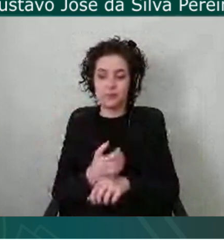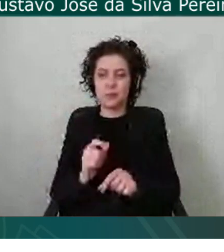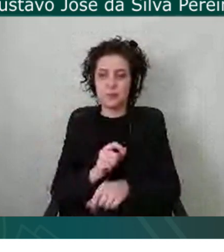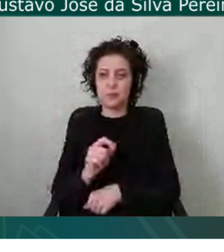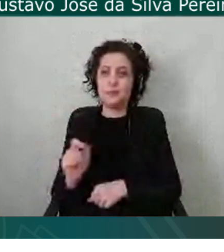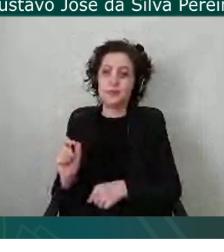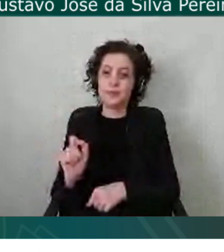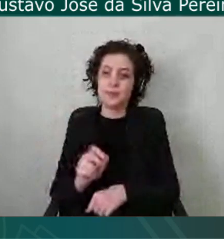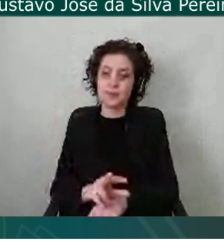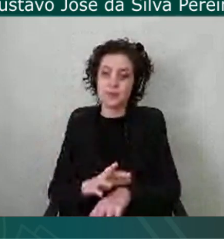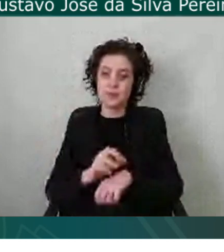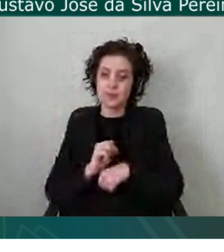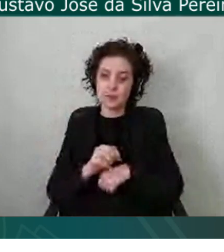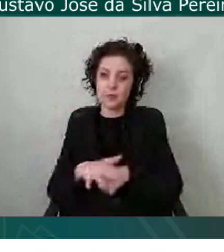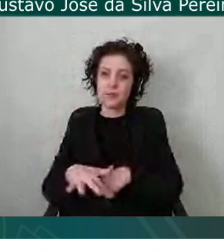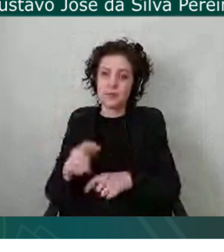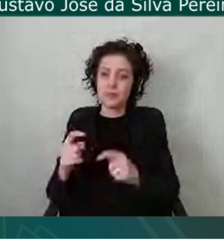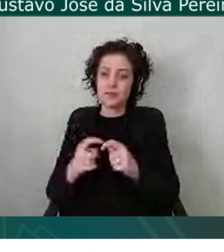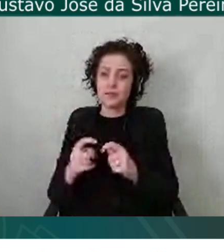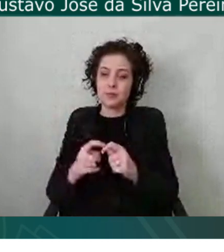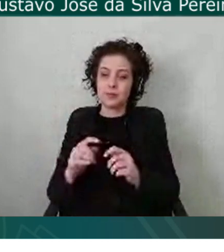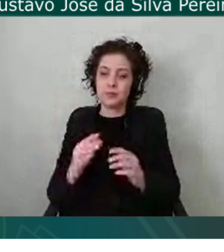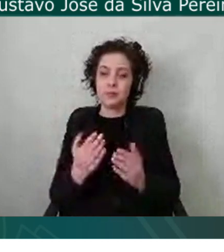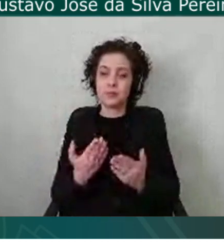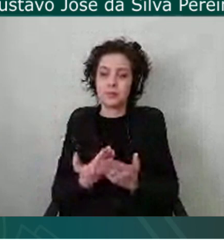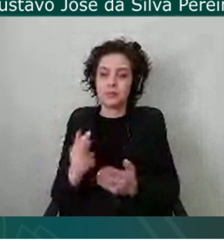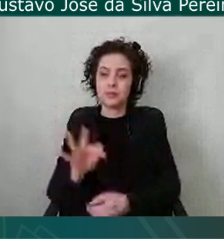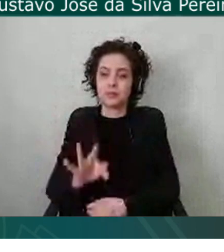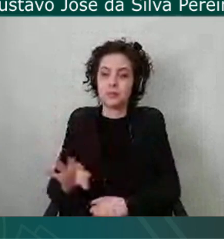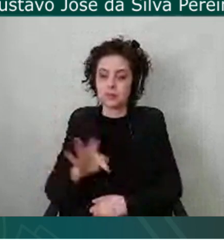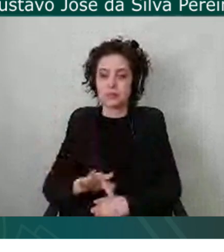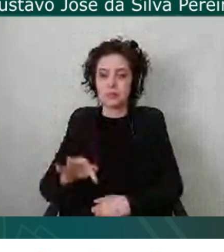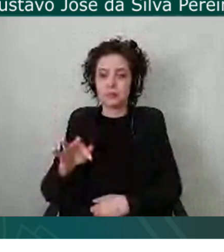Departamento de Medicina da Escola Paulista de Medicina,